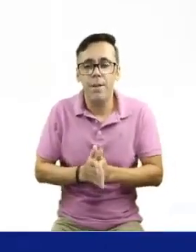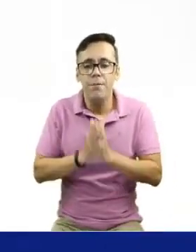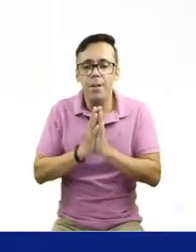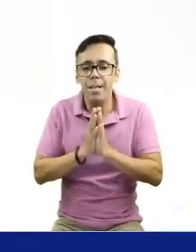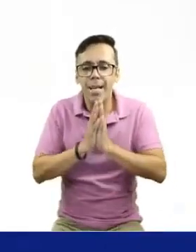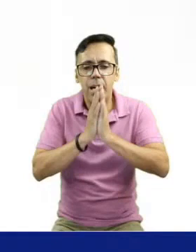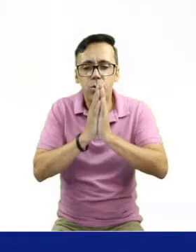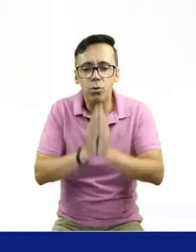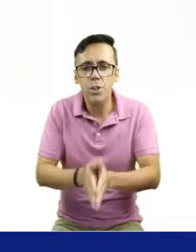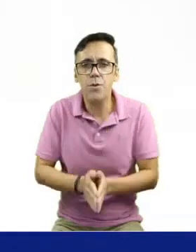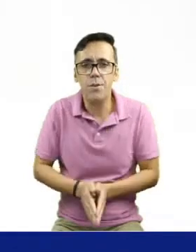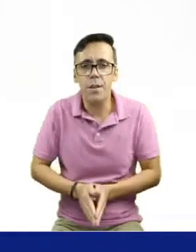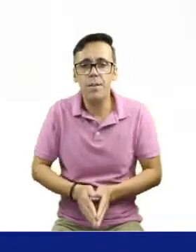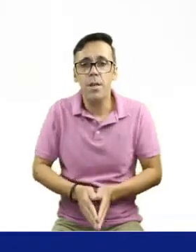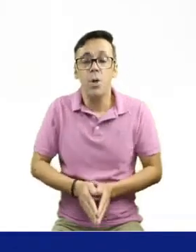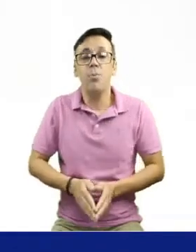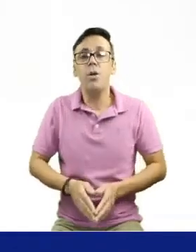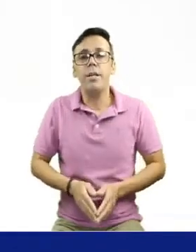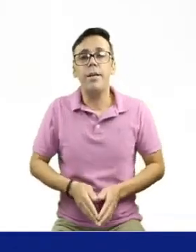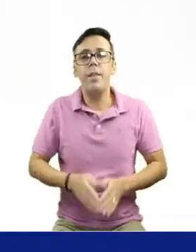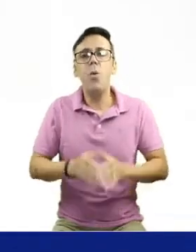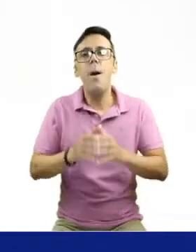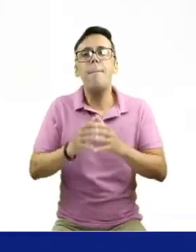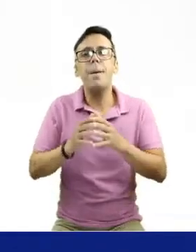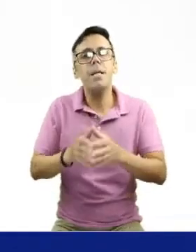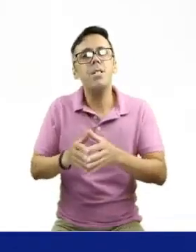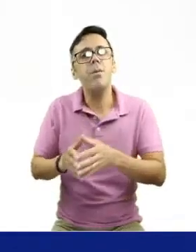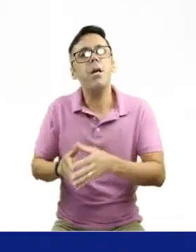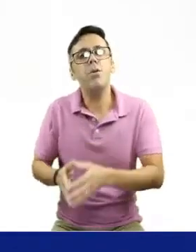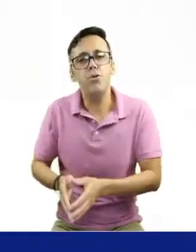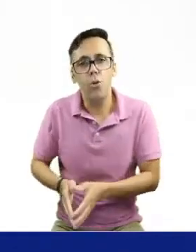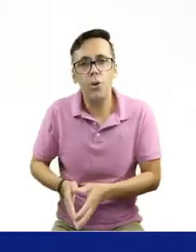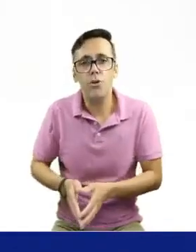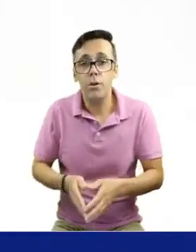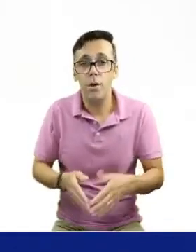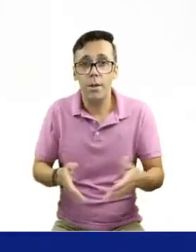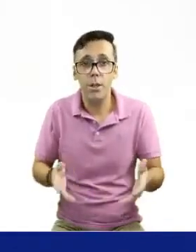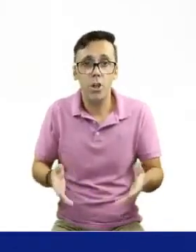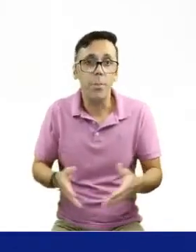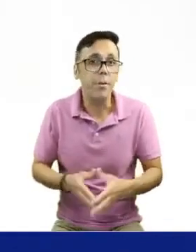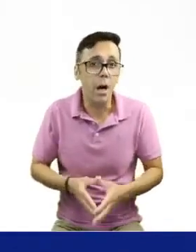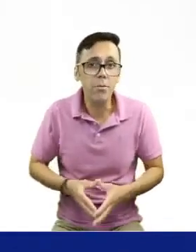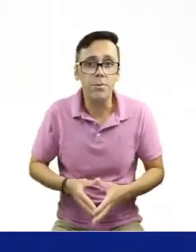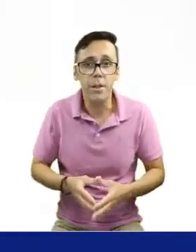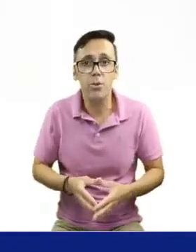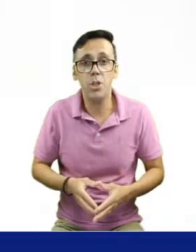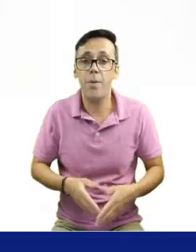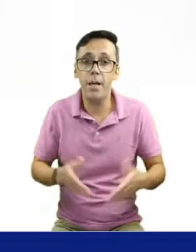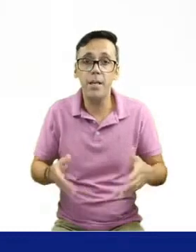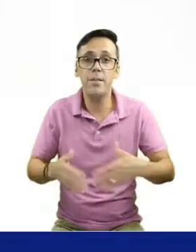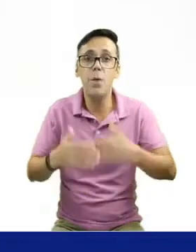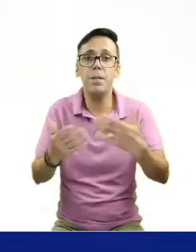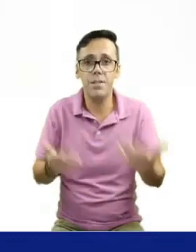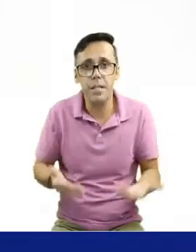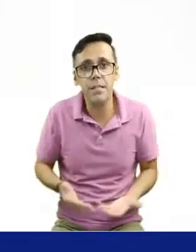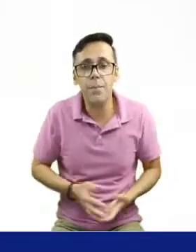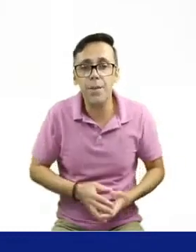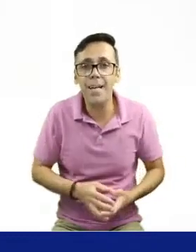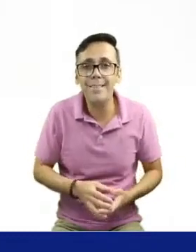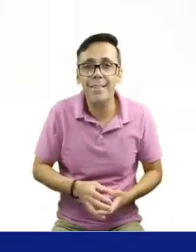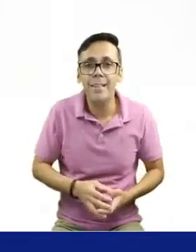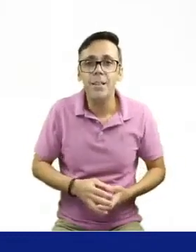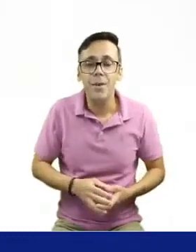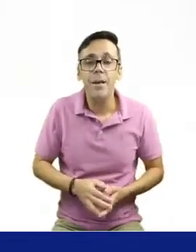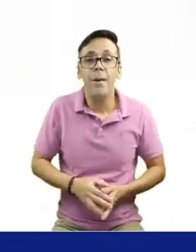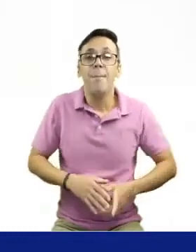ligados Ok fique ligado todos vocês porque não apenas Belo Horizonte né que a grande capital né do nosso país é uma das